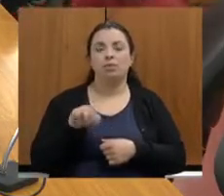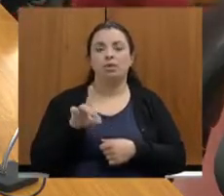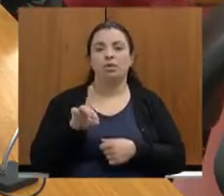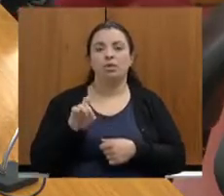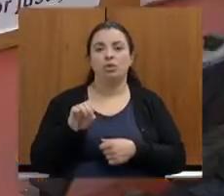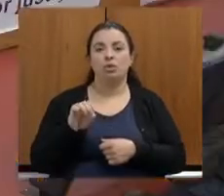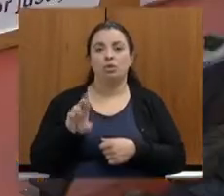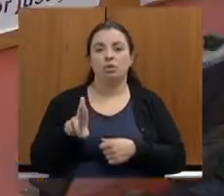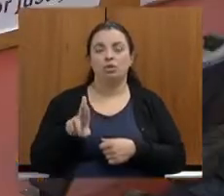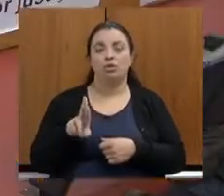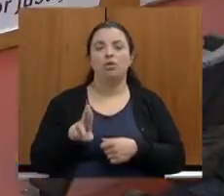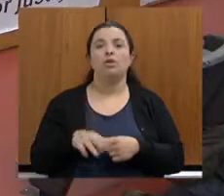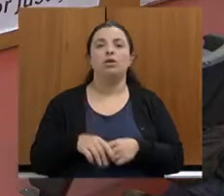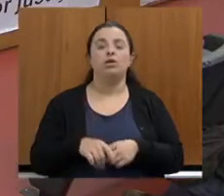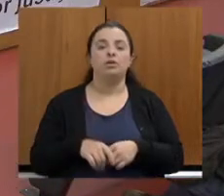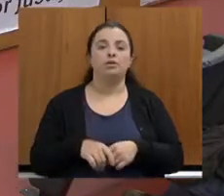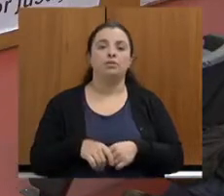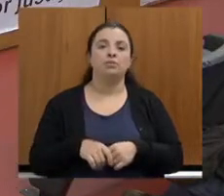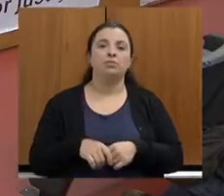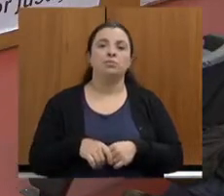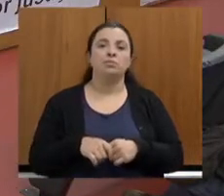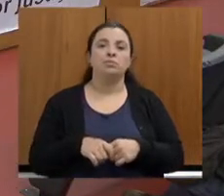E aí